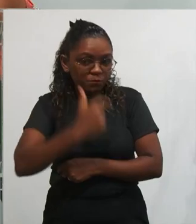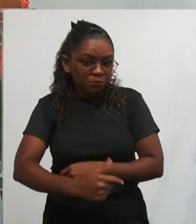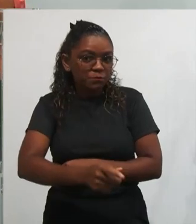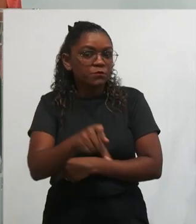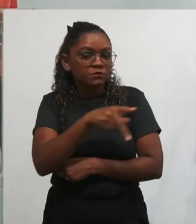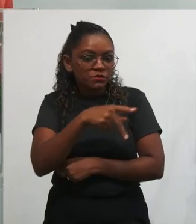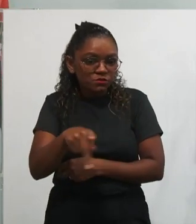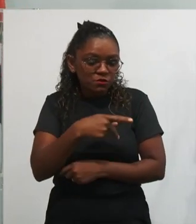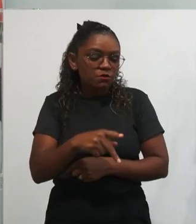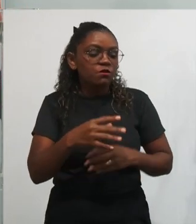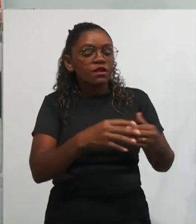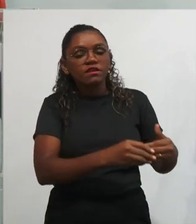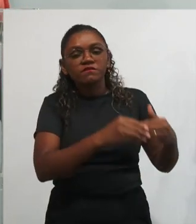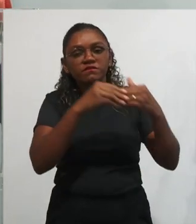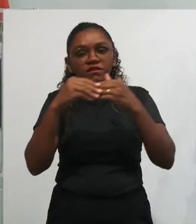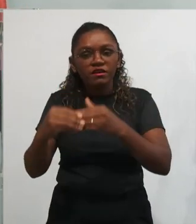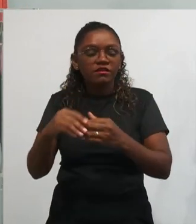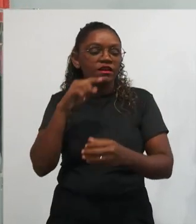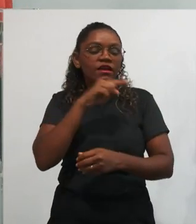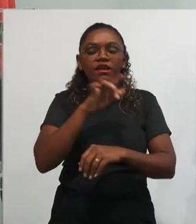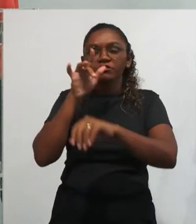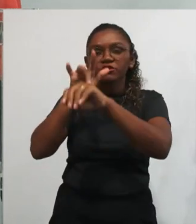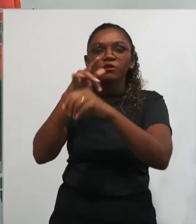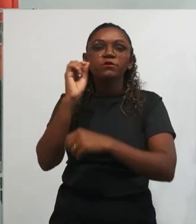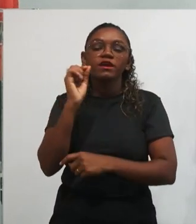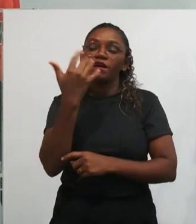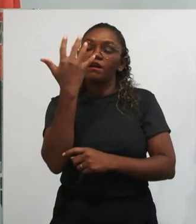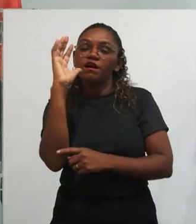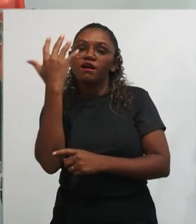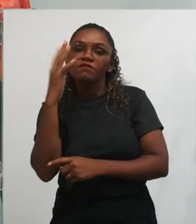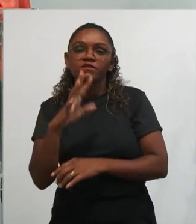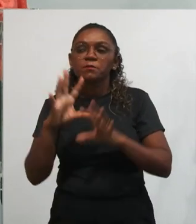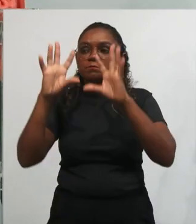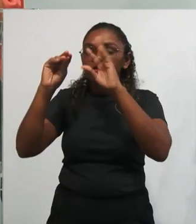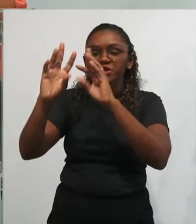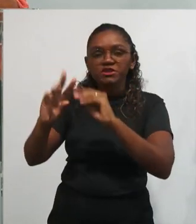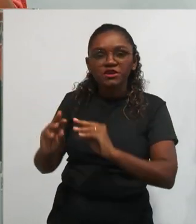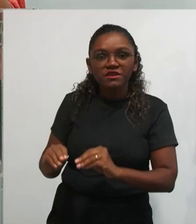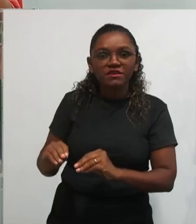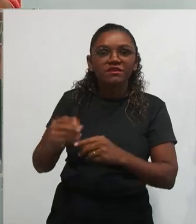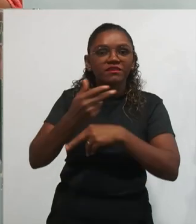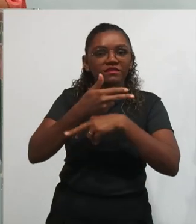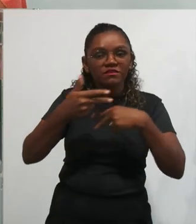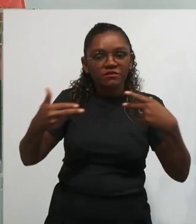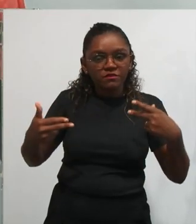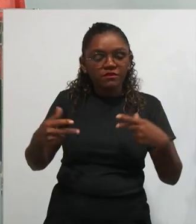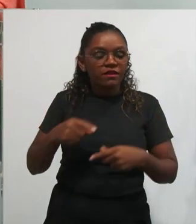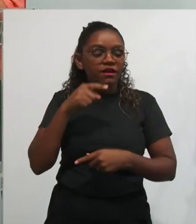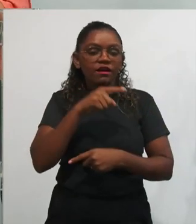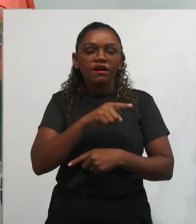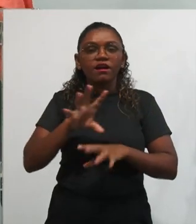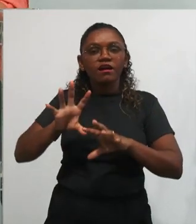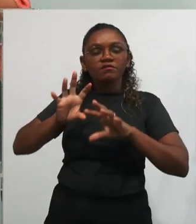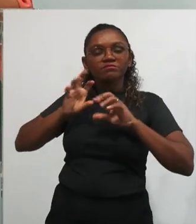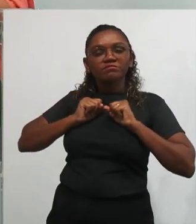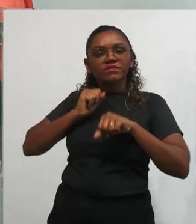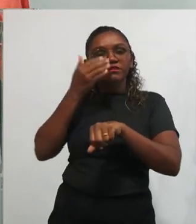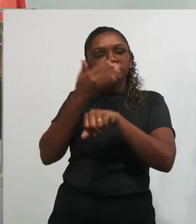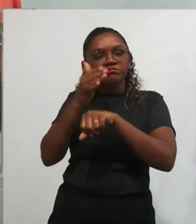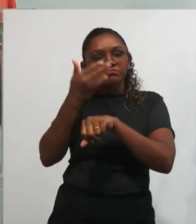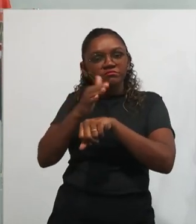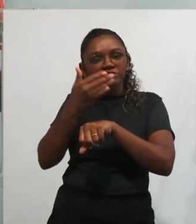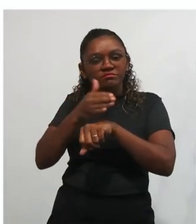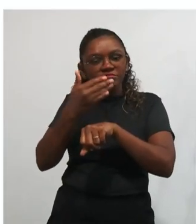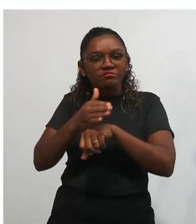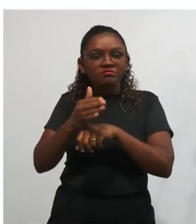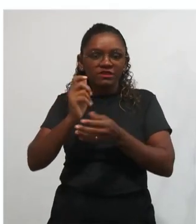escola para ela tocar numa árvore cortar com as mãos a folha e com isso ela vai está sendo treinada para